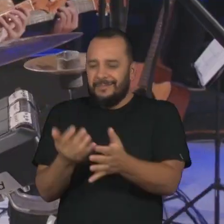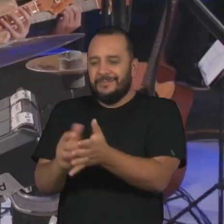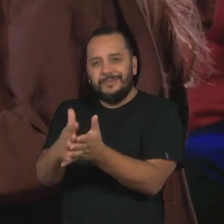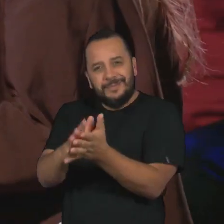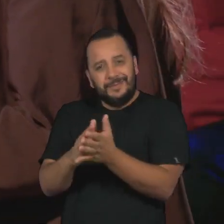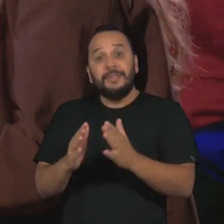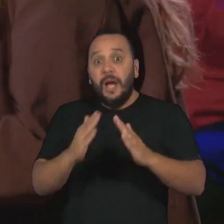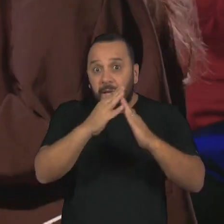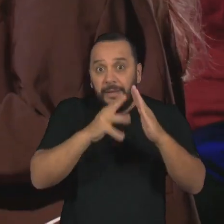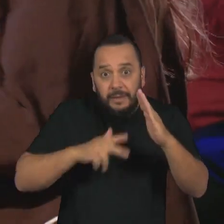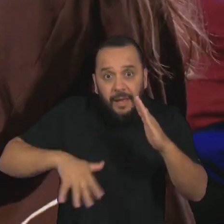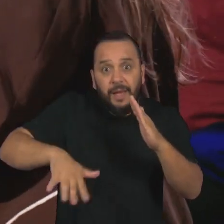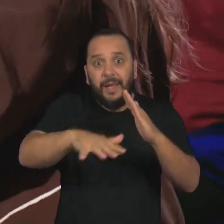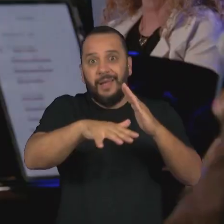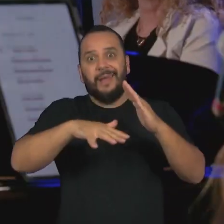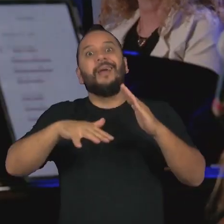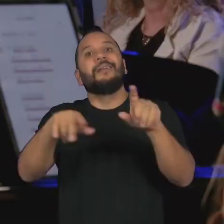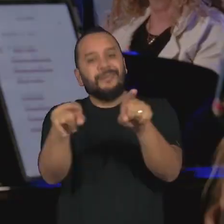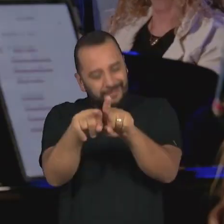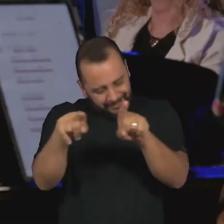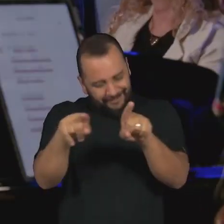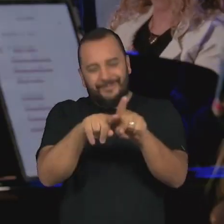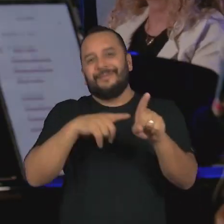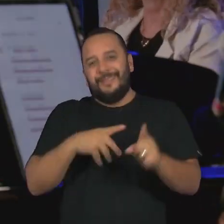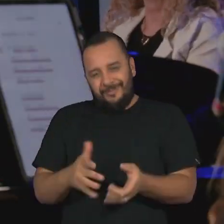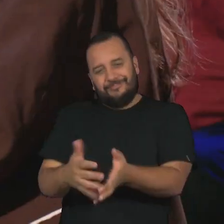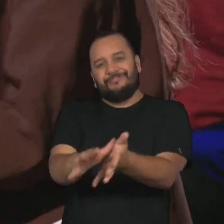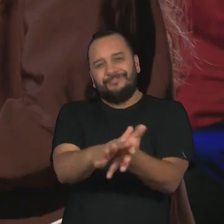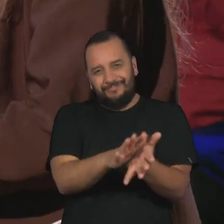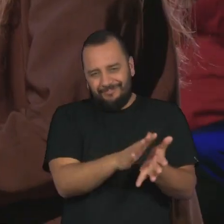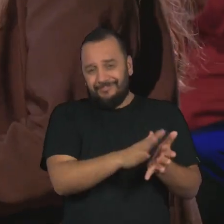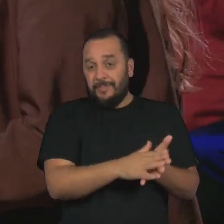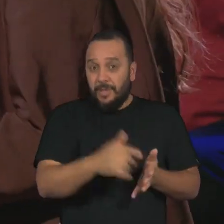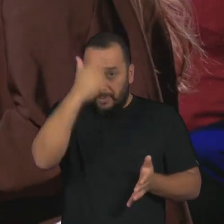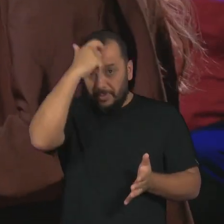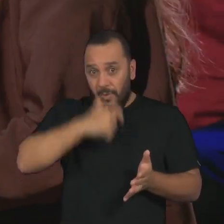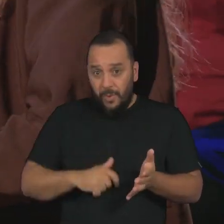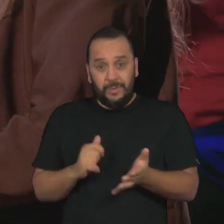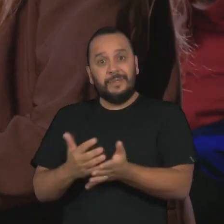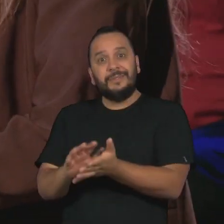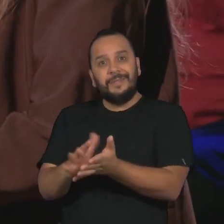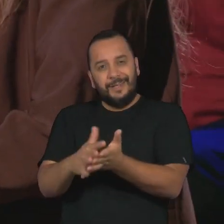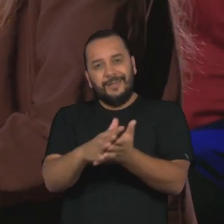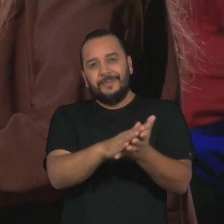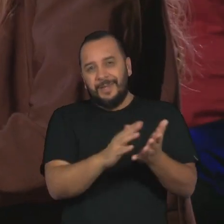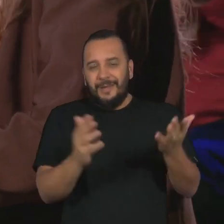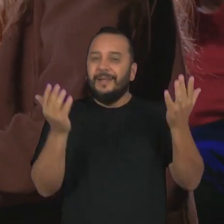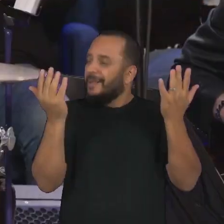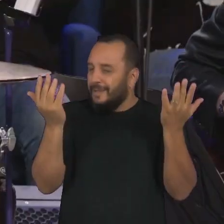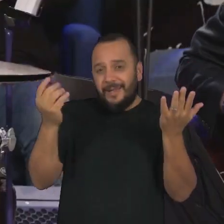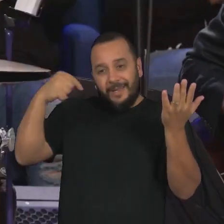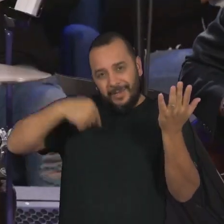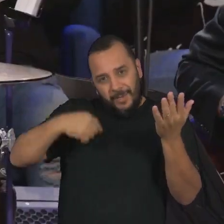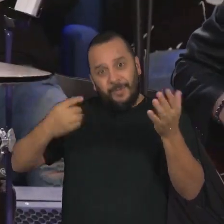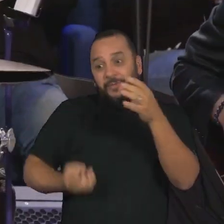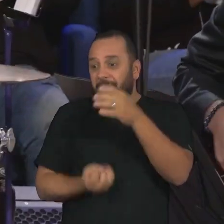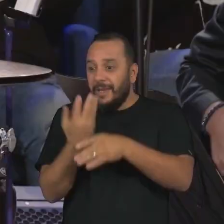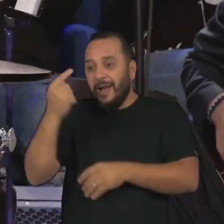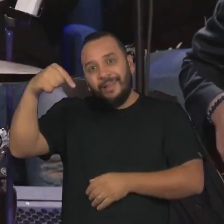terreiros, eu sou o samba. Sou natural aqui do Rio